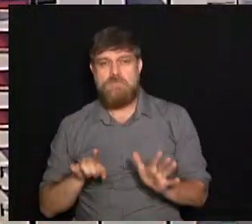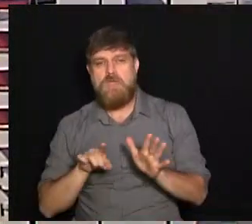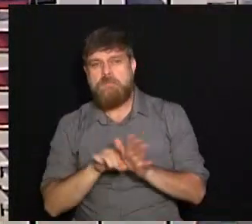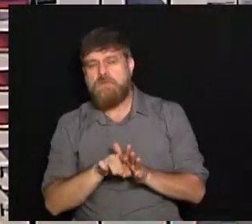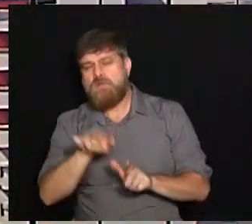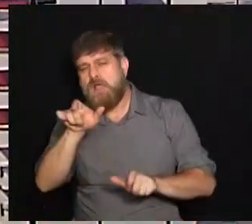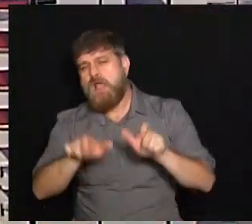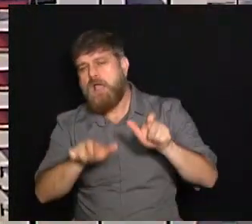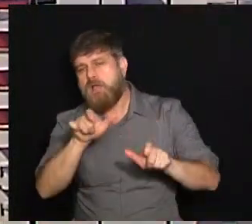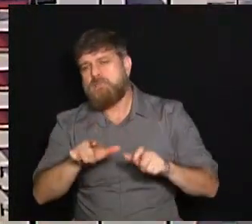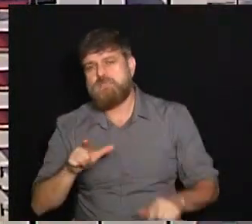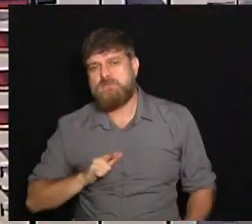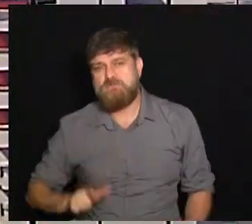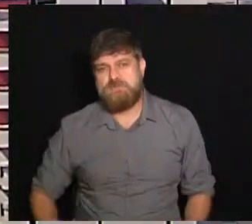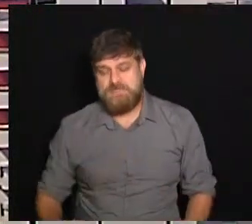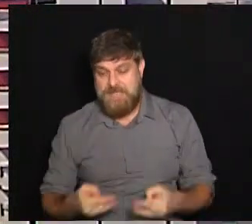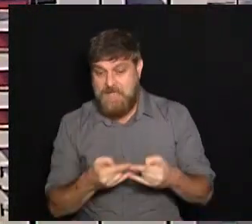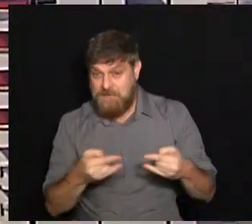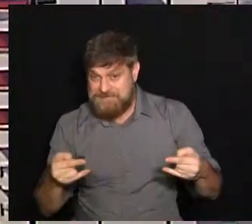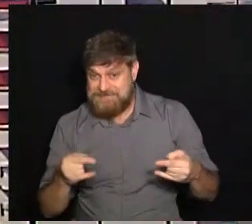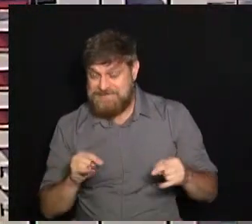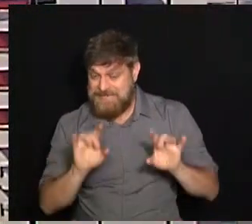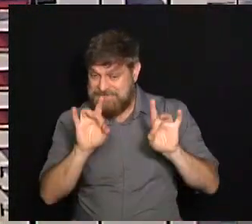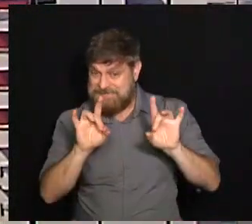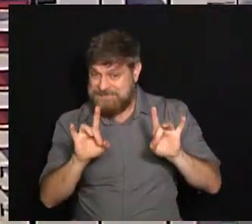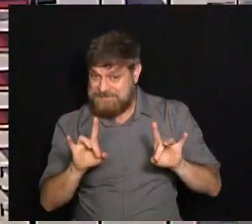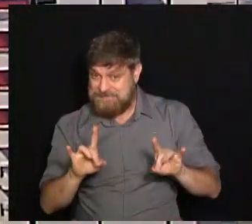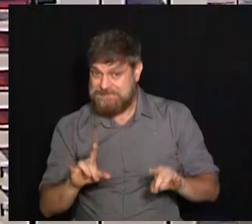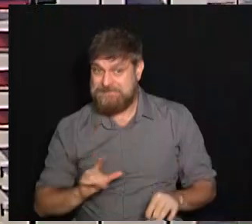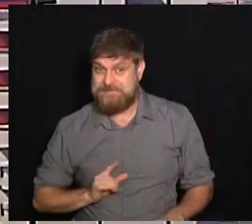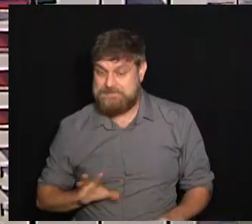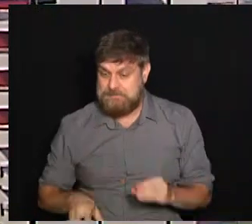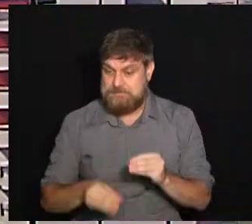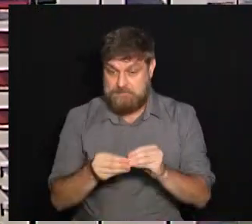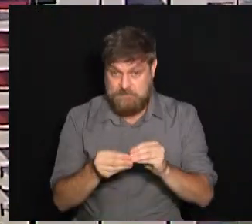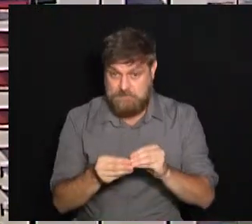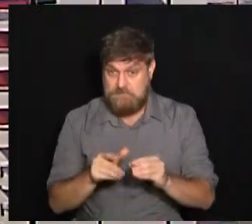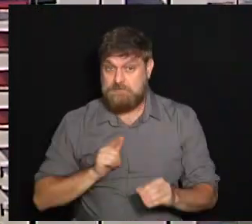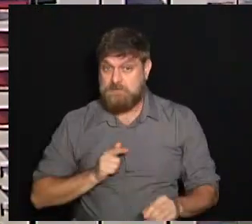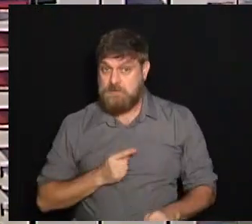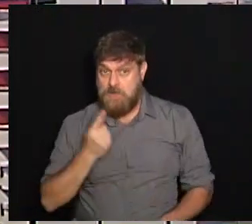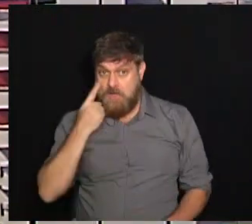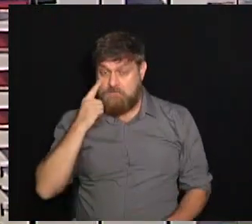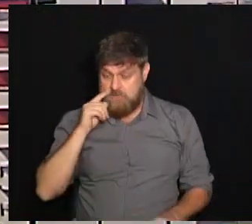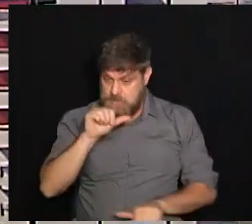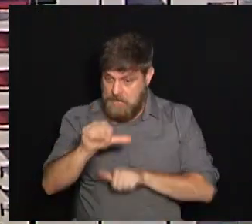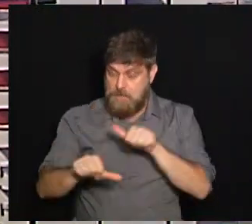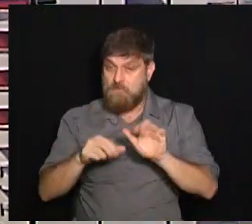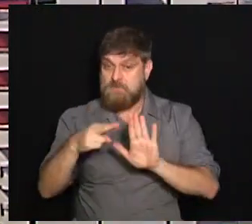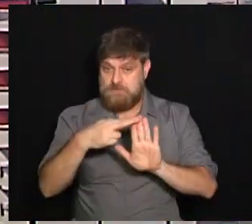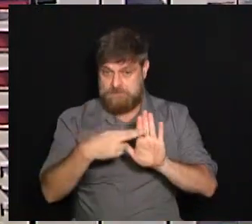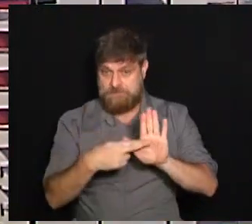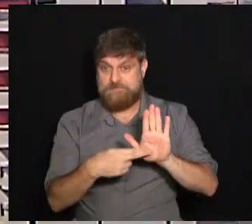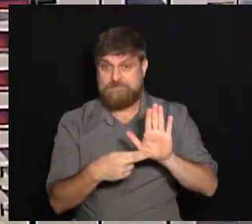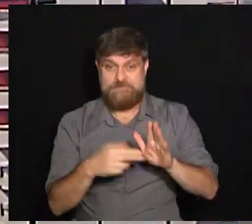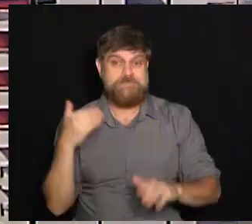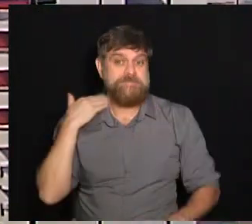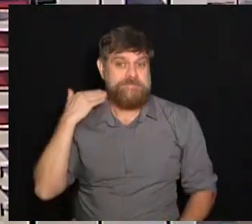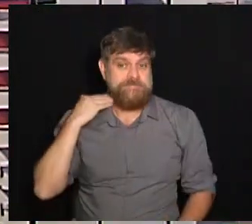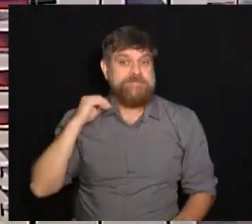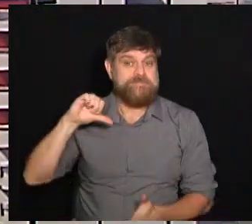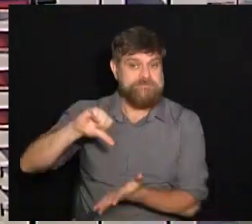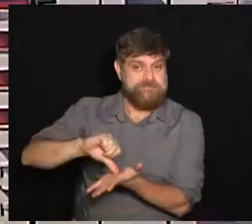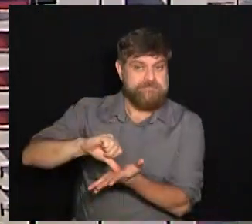casa utiliza o cheque especial com frequência? Então fique atento às mudanças nas regras promovidas pelo Banco